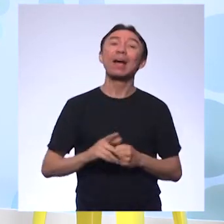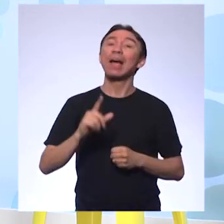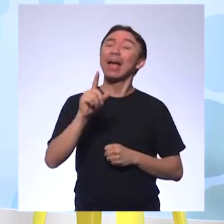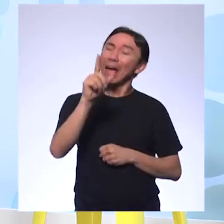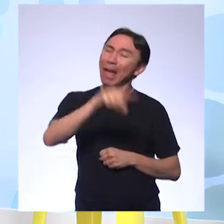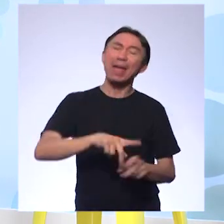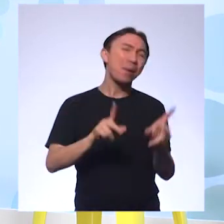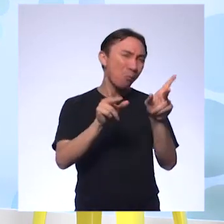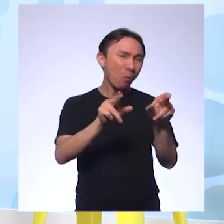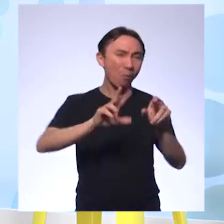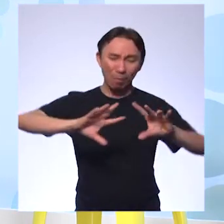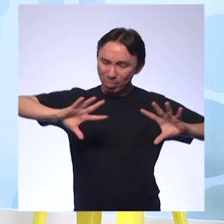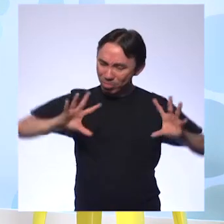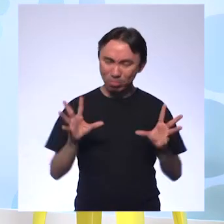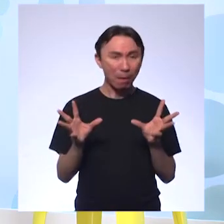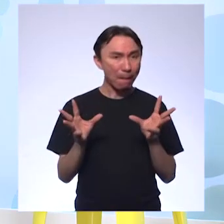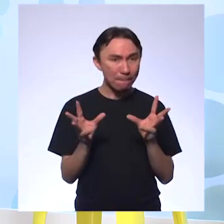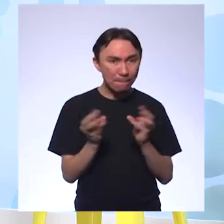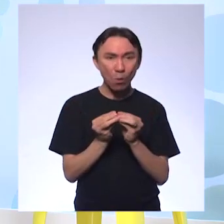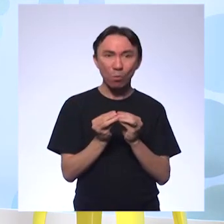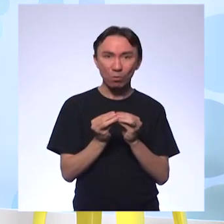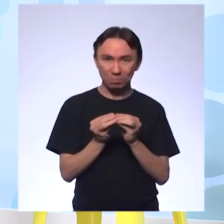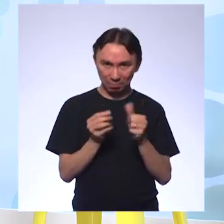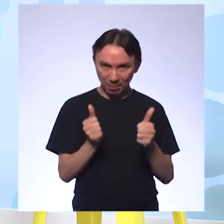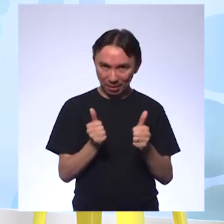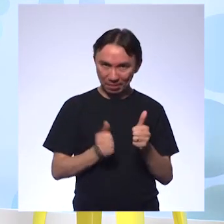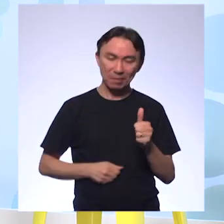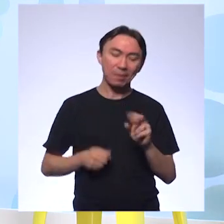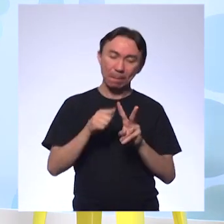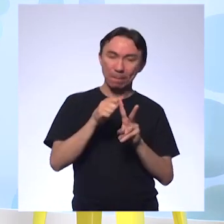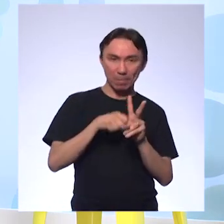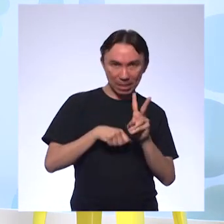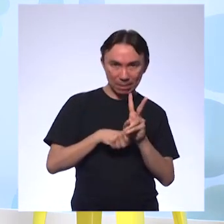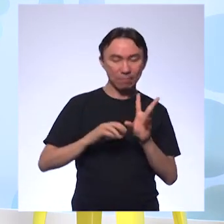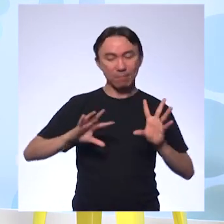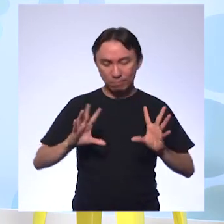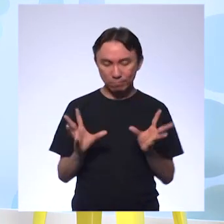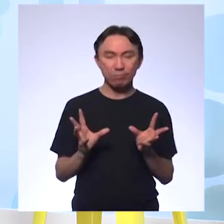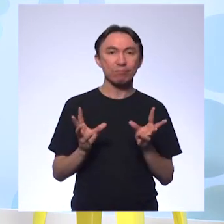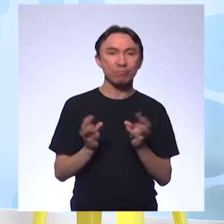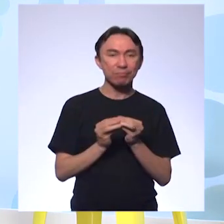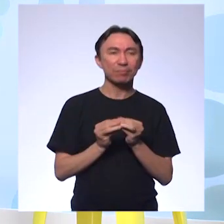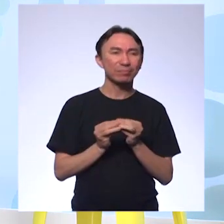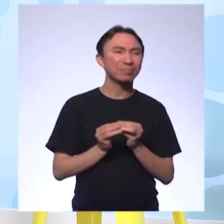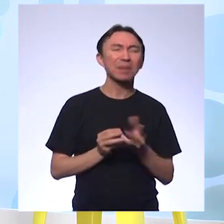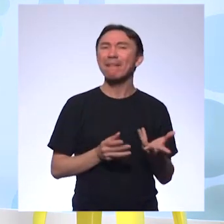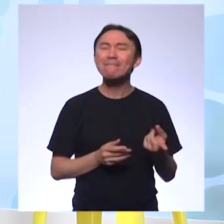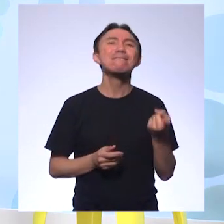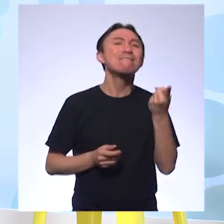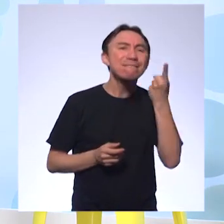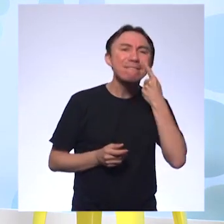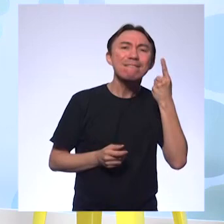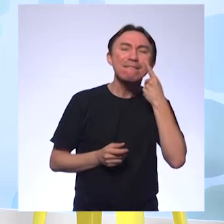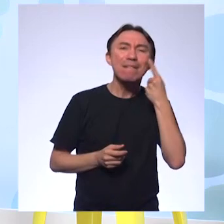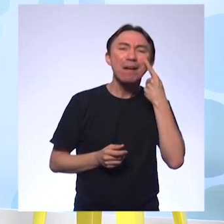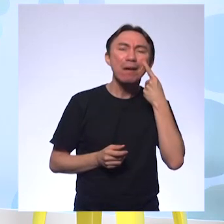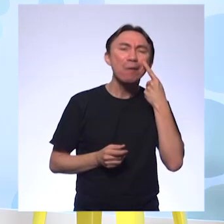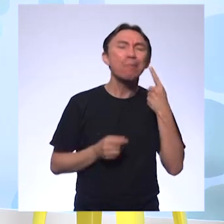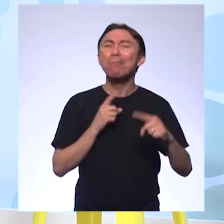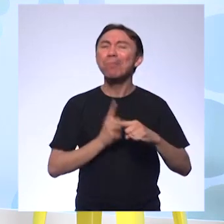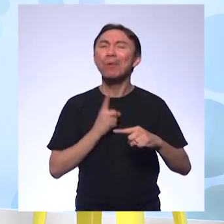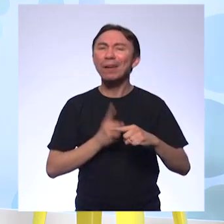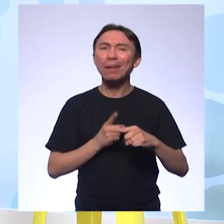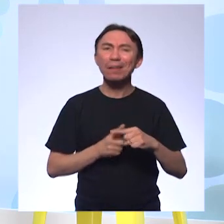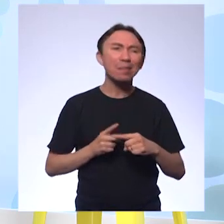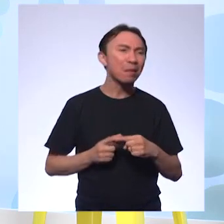nós trabalhamos no decorrer do bimestre. Por que desafio e por que superpoder ou superpoderes,